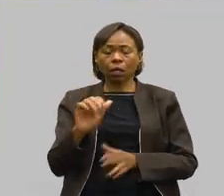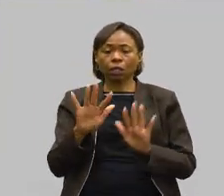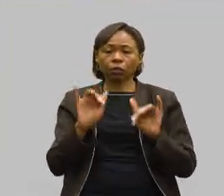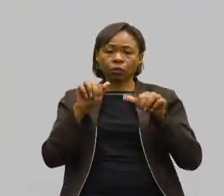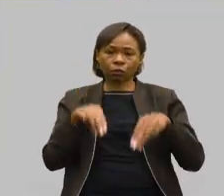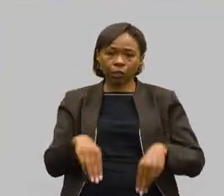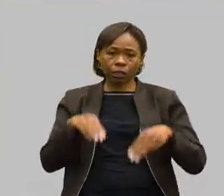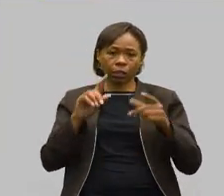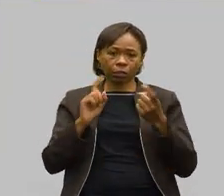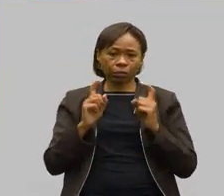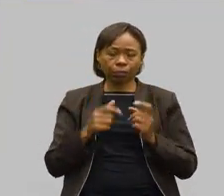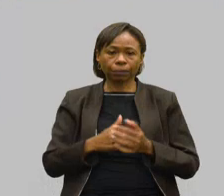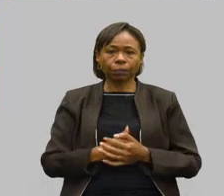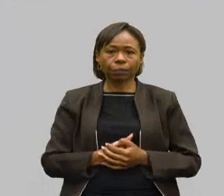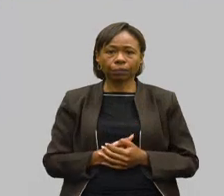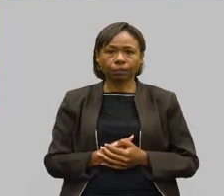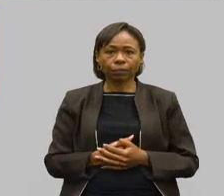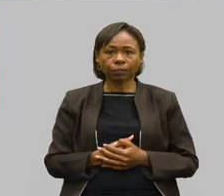trabalhos. Obrigado.